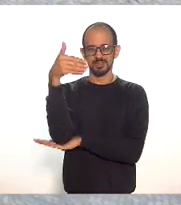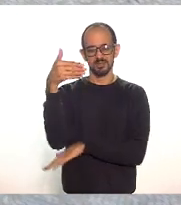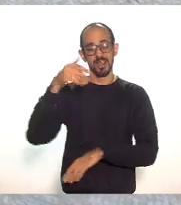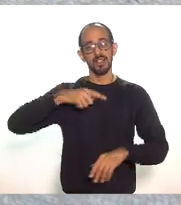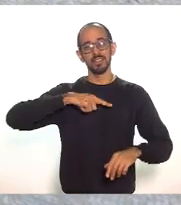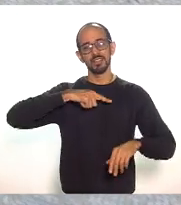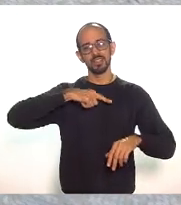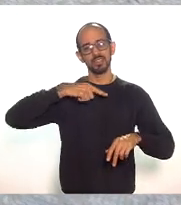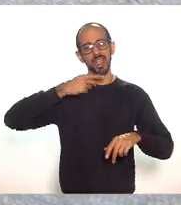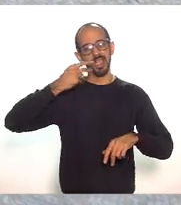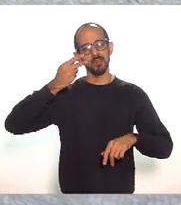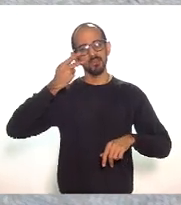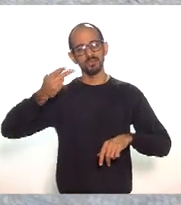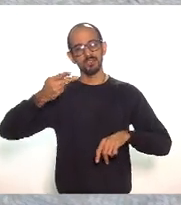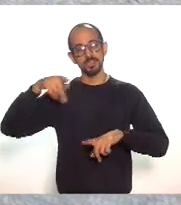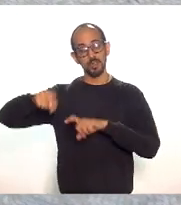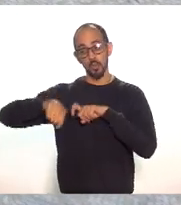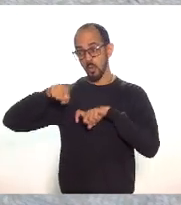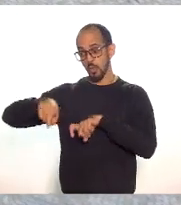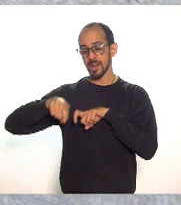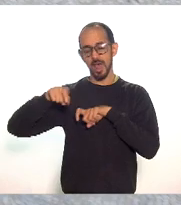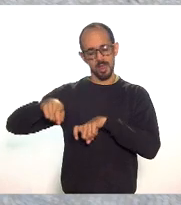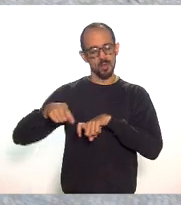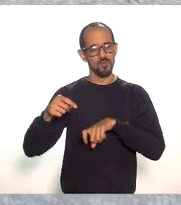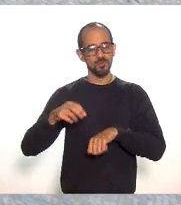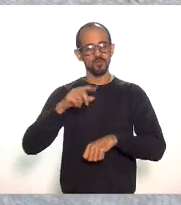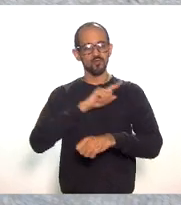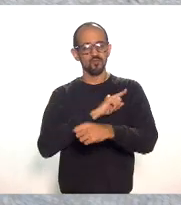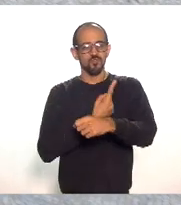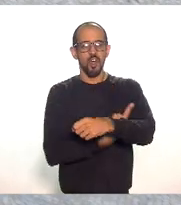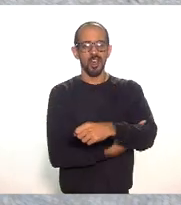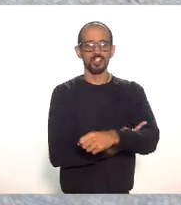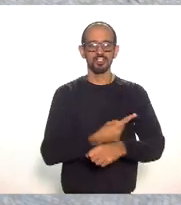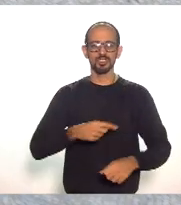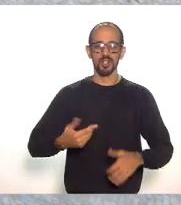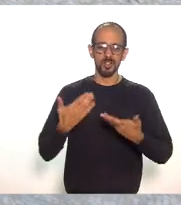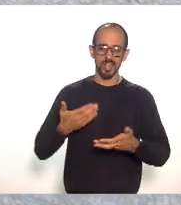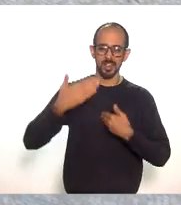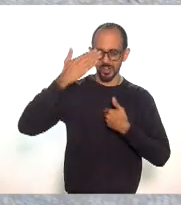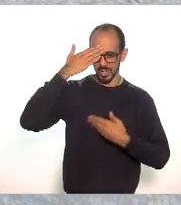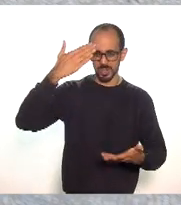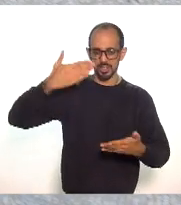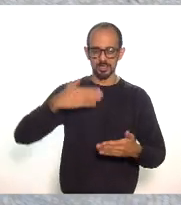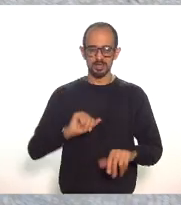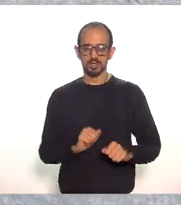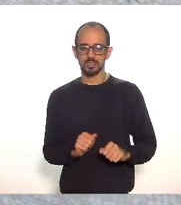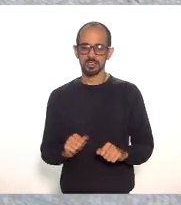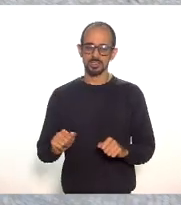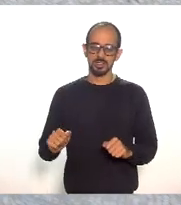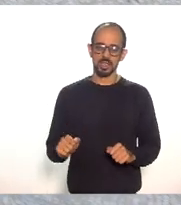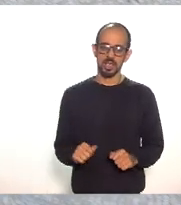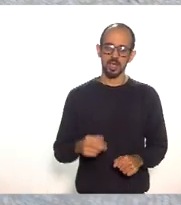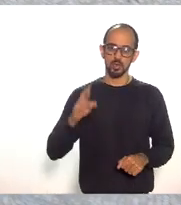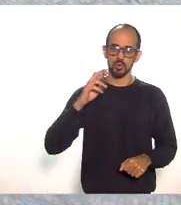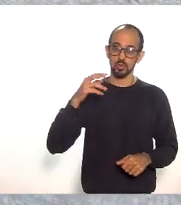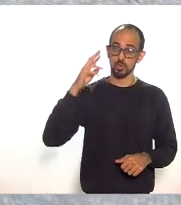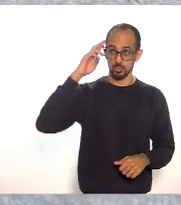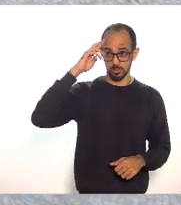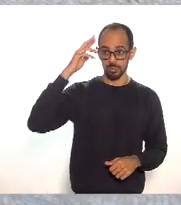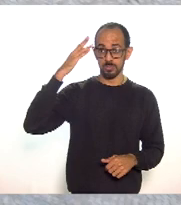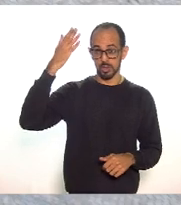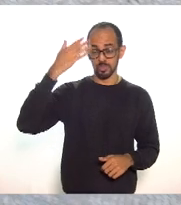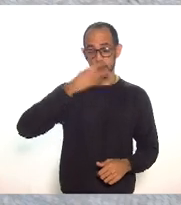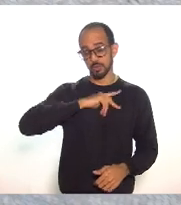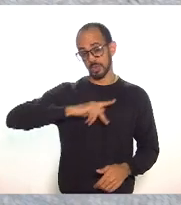um turismo rural muito forte. Então, eu queria agradecer na pessoa, agradecendo o nosso presidente,